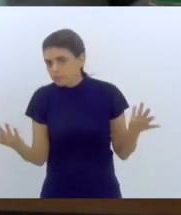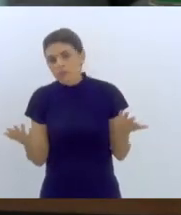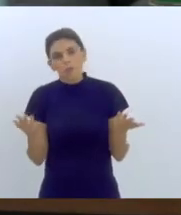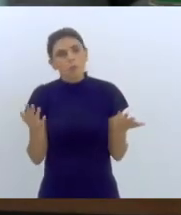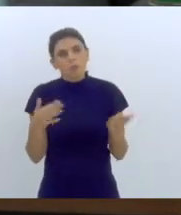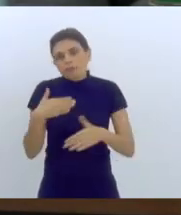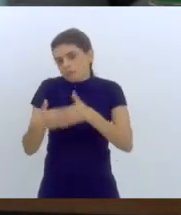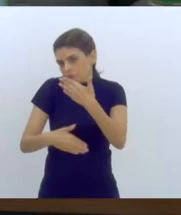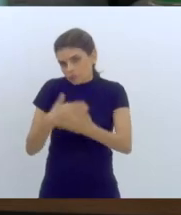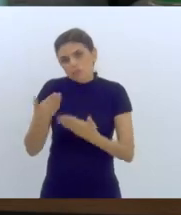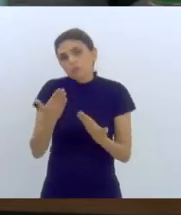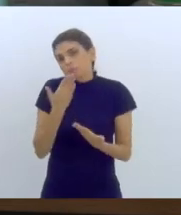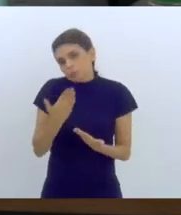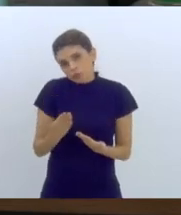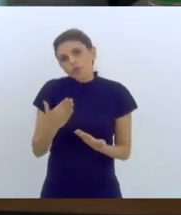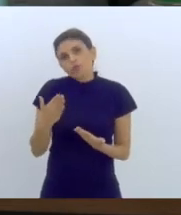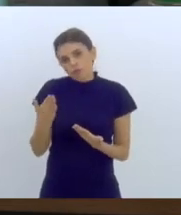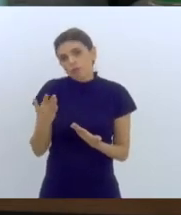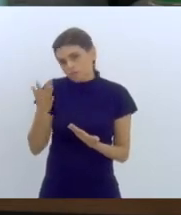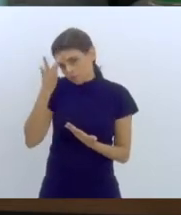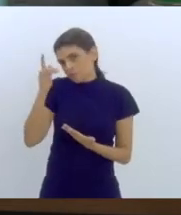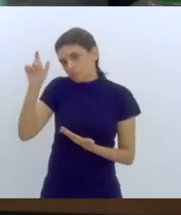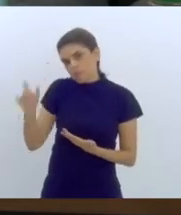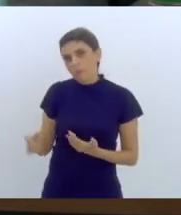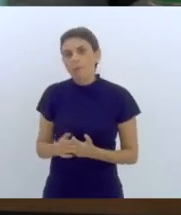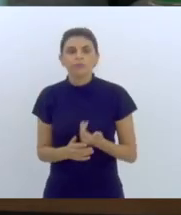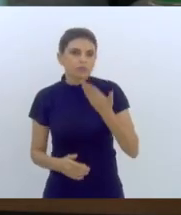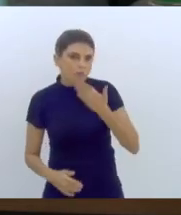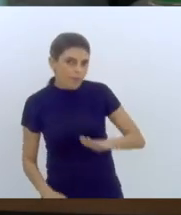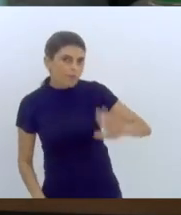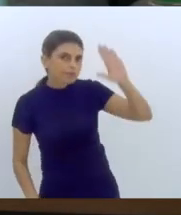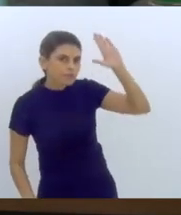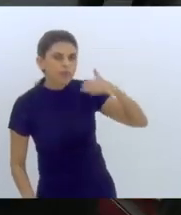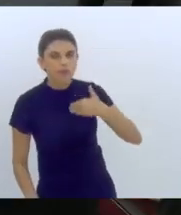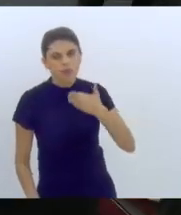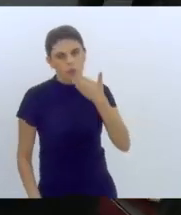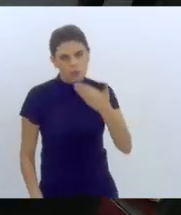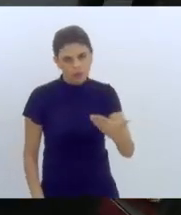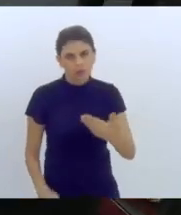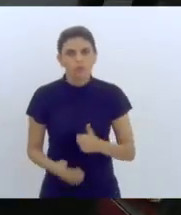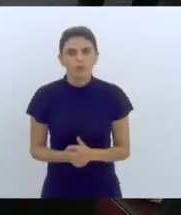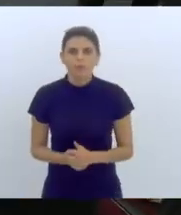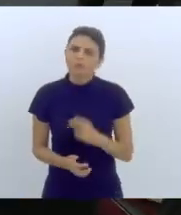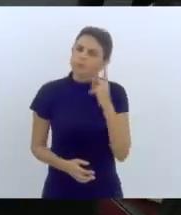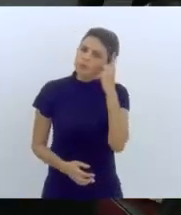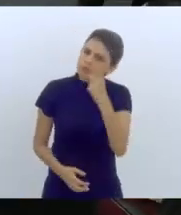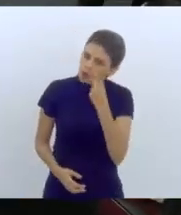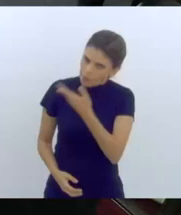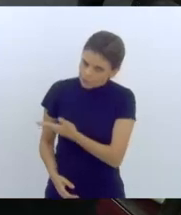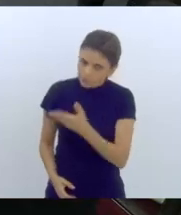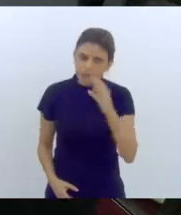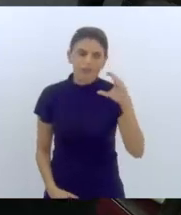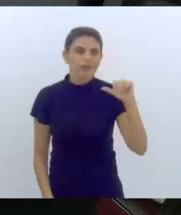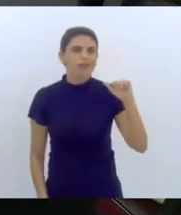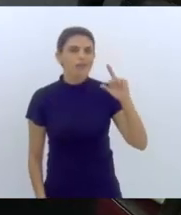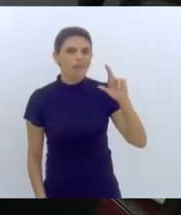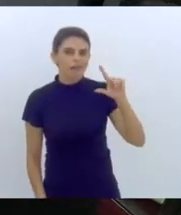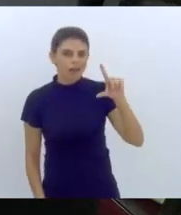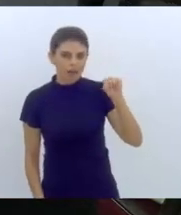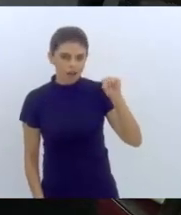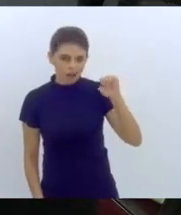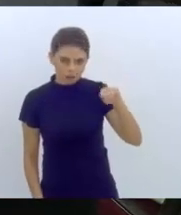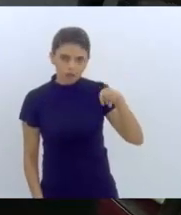naturalmente, ouçamos o autor. Pela ordem, presidente. O deputado Carlos Mink tem razão.